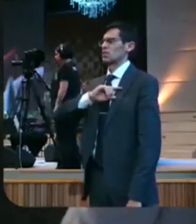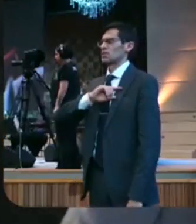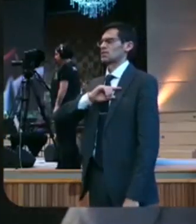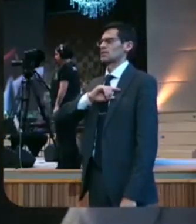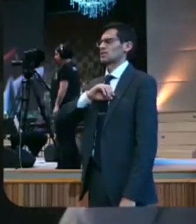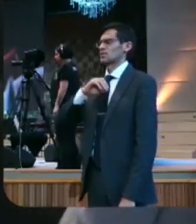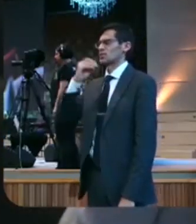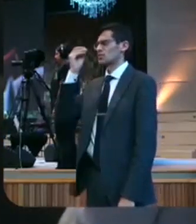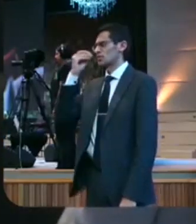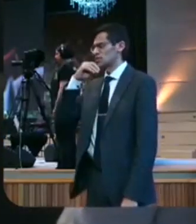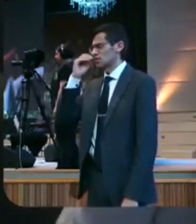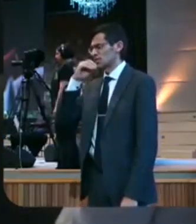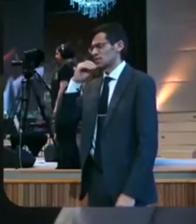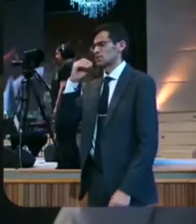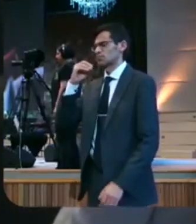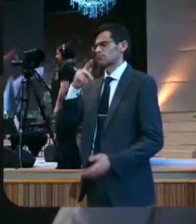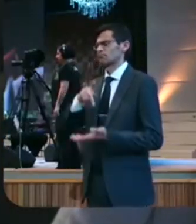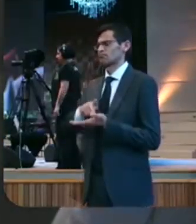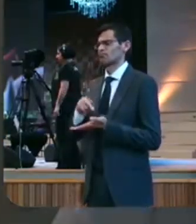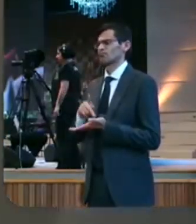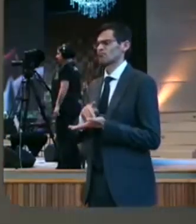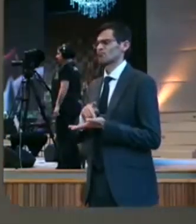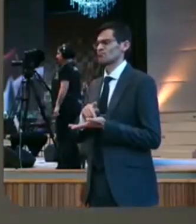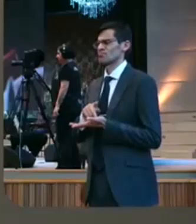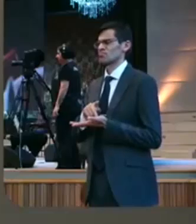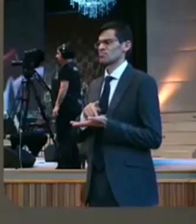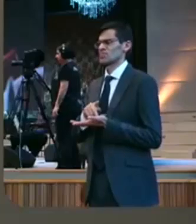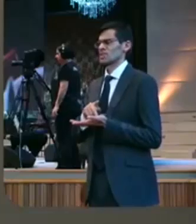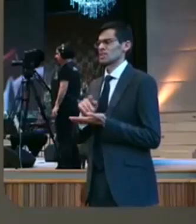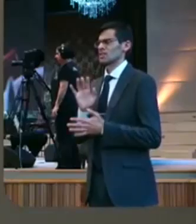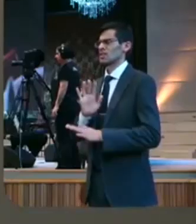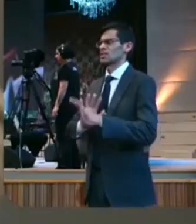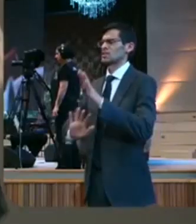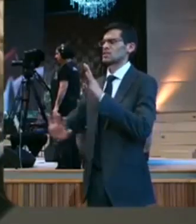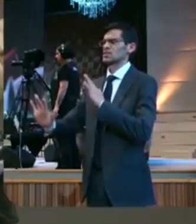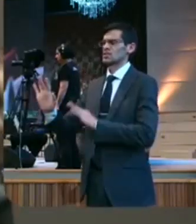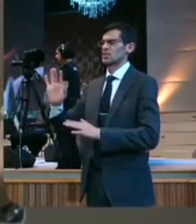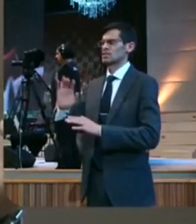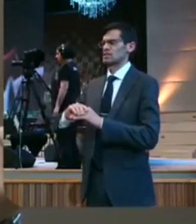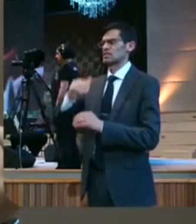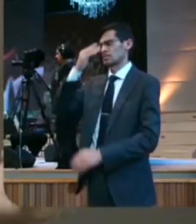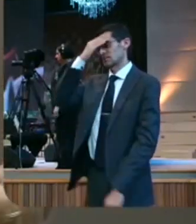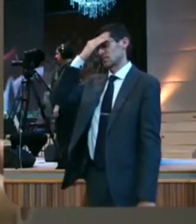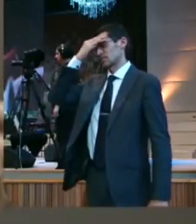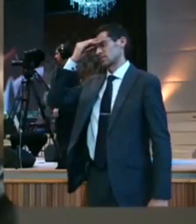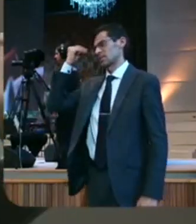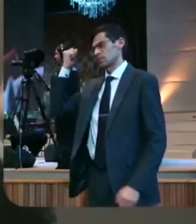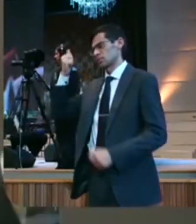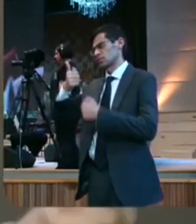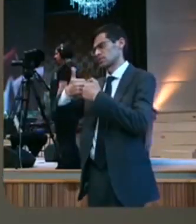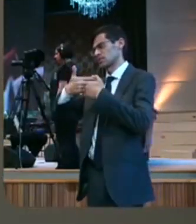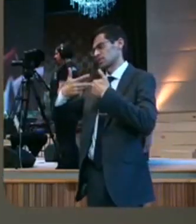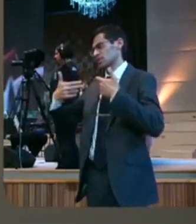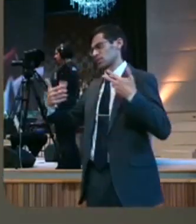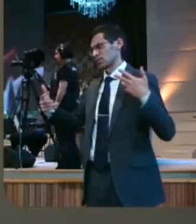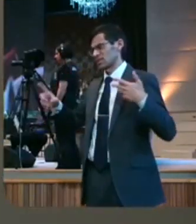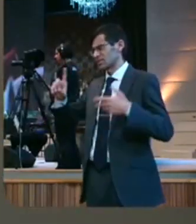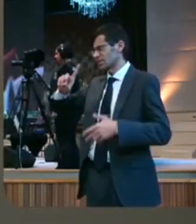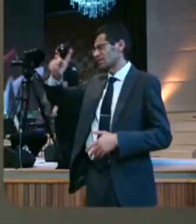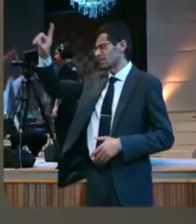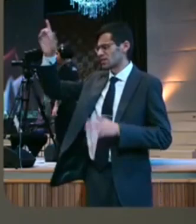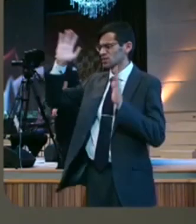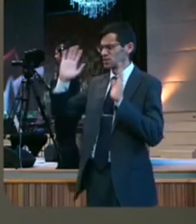tão falhos, às vezes, Senhor, somos tão esquecidos das tuas coisas